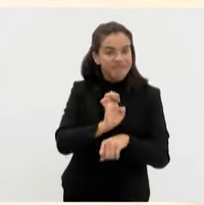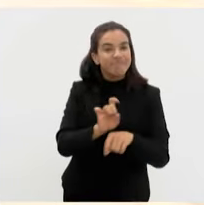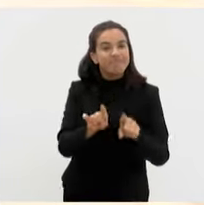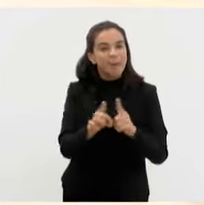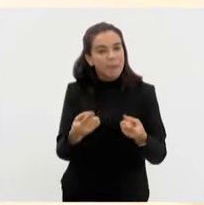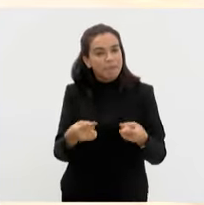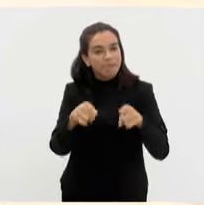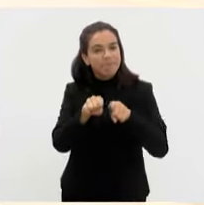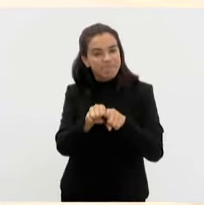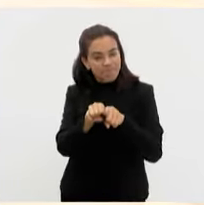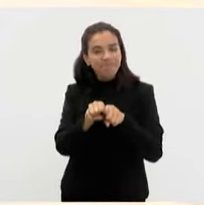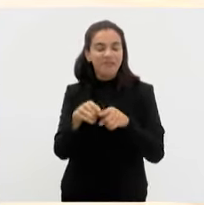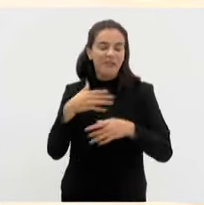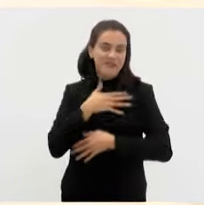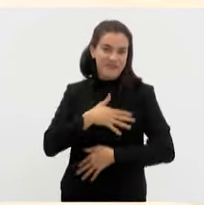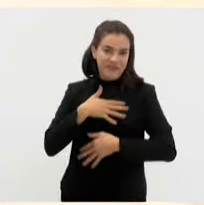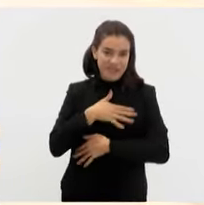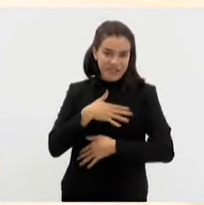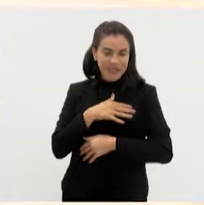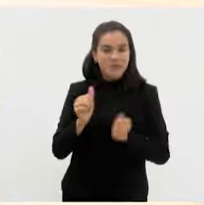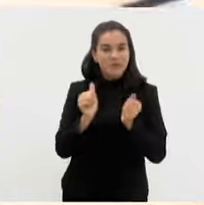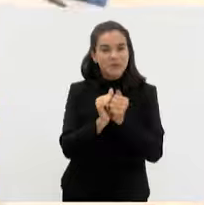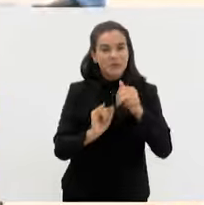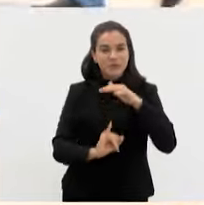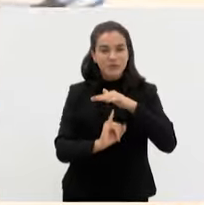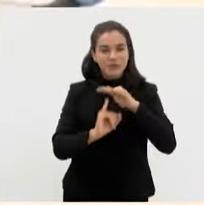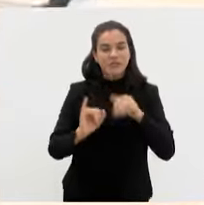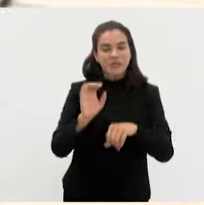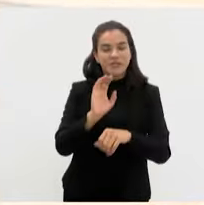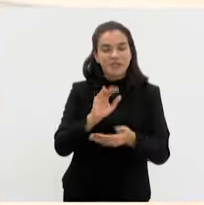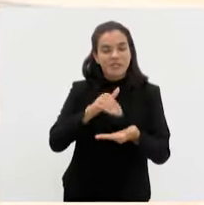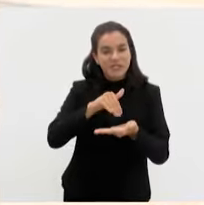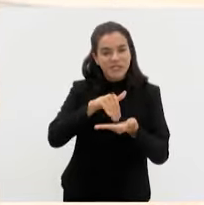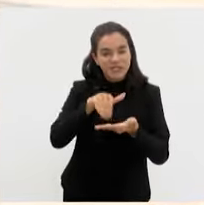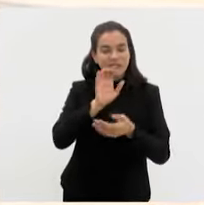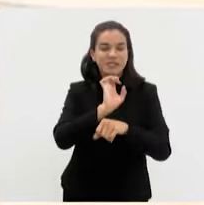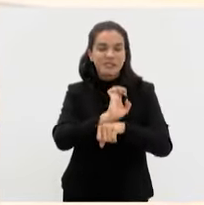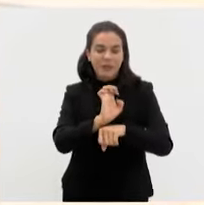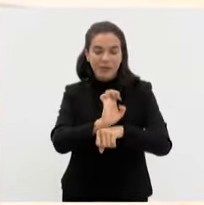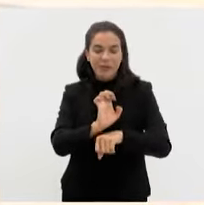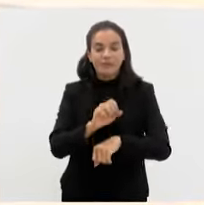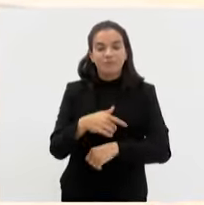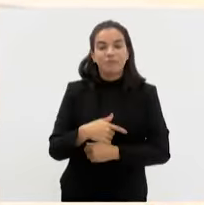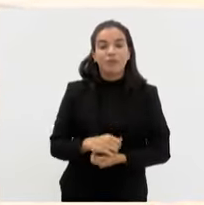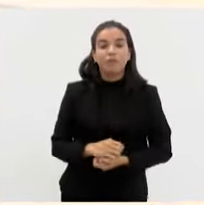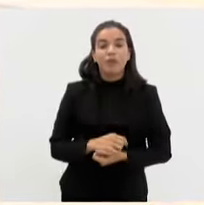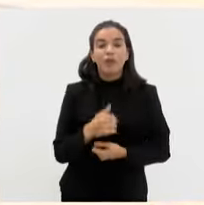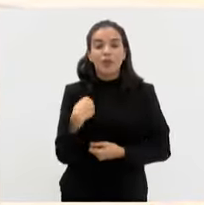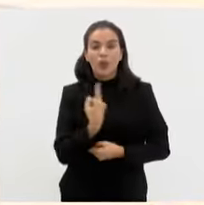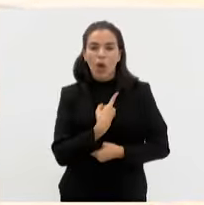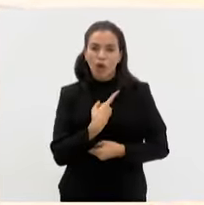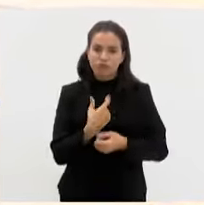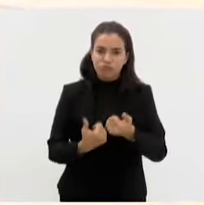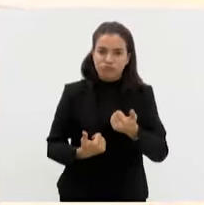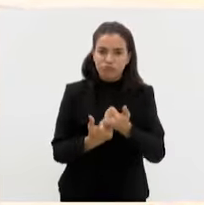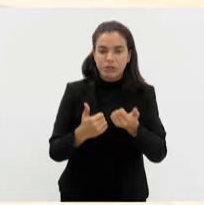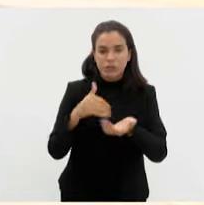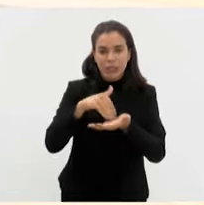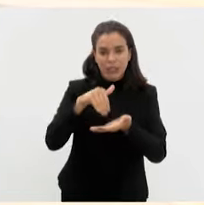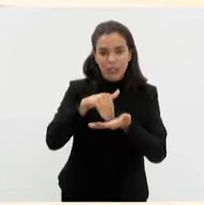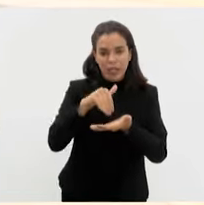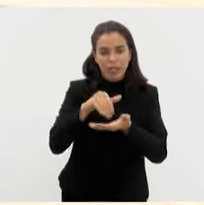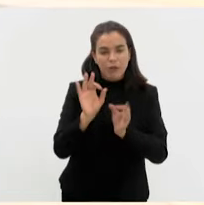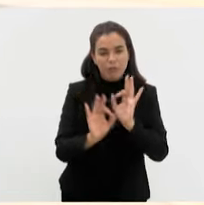essa parceria com muita alegria junto ao Instituto de Segurança Pública, trazendo informações que munem nós, enquanto Secretaria, no